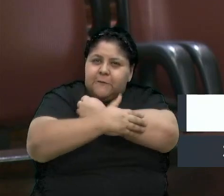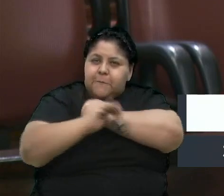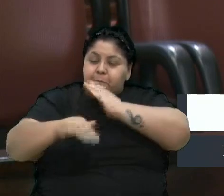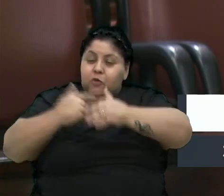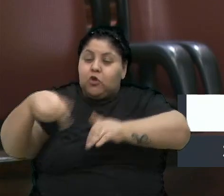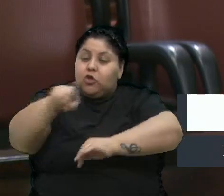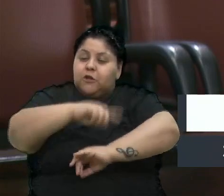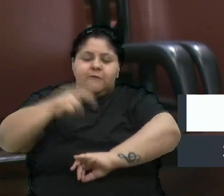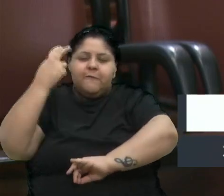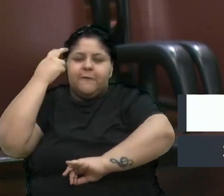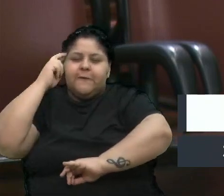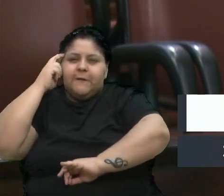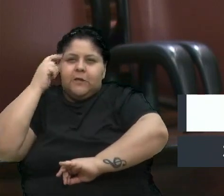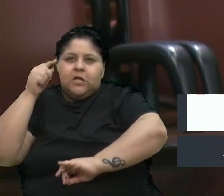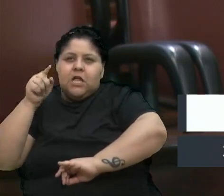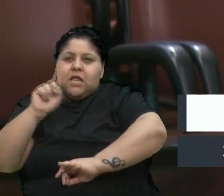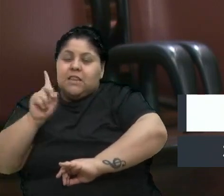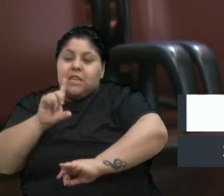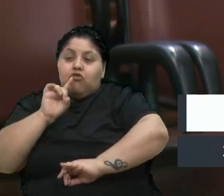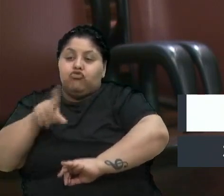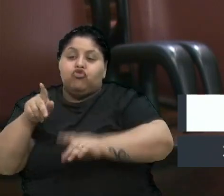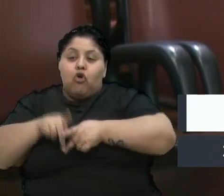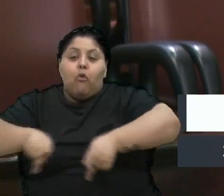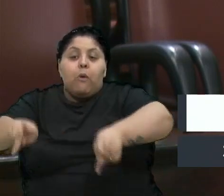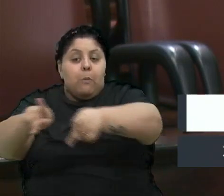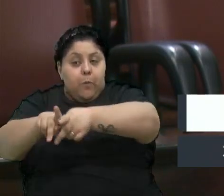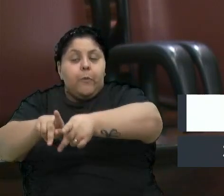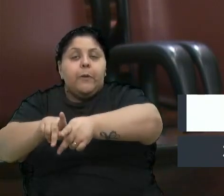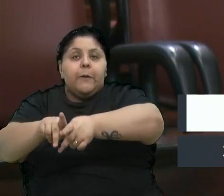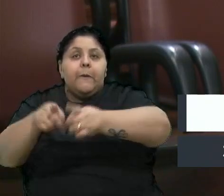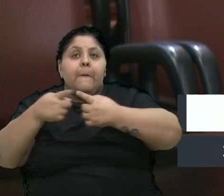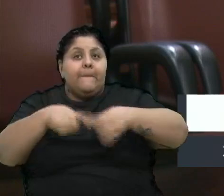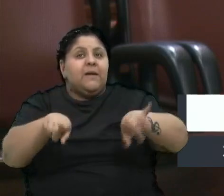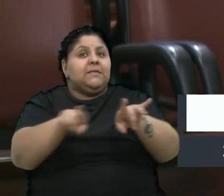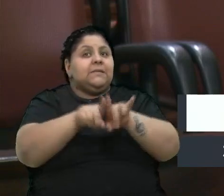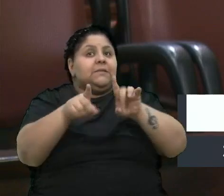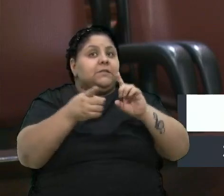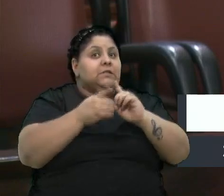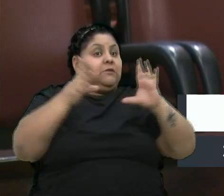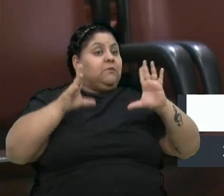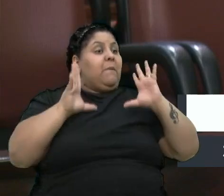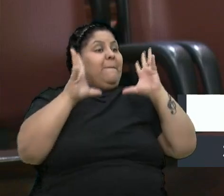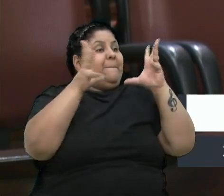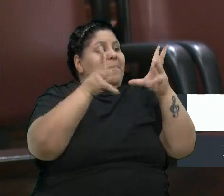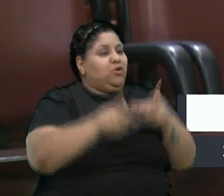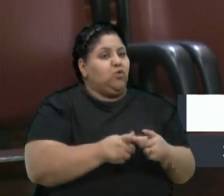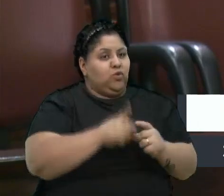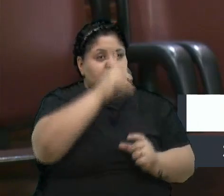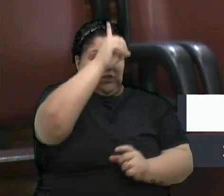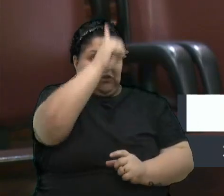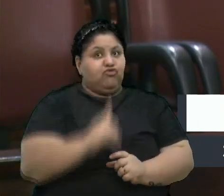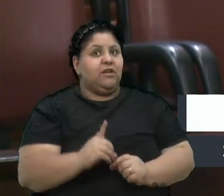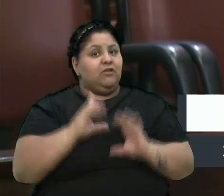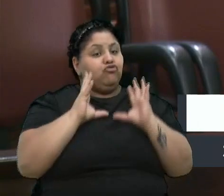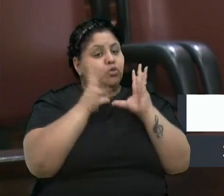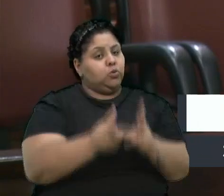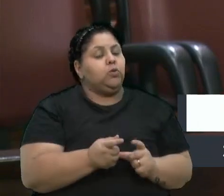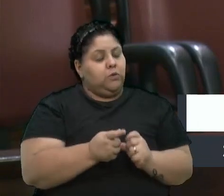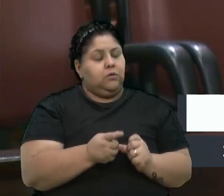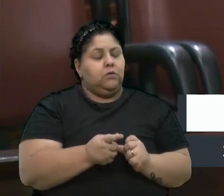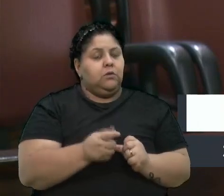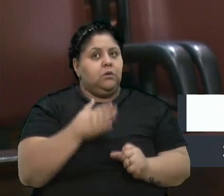cultura, a cultura não é só para um público, a cultura ela é democrática e para todos, a cultura é um direito de todos. E eu